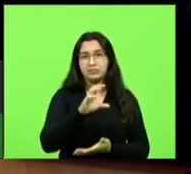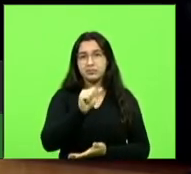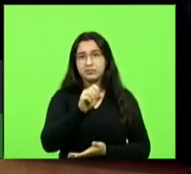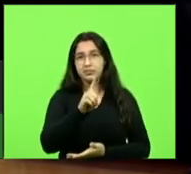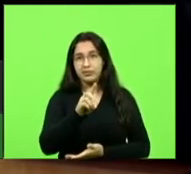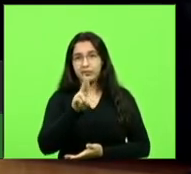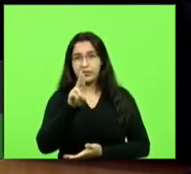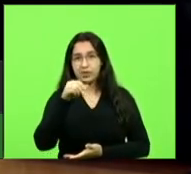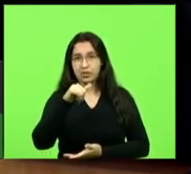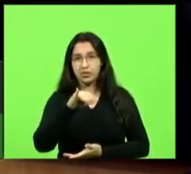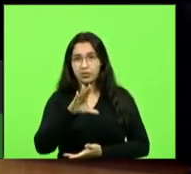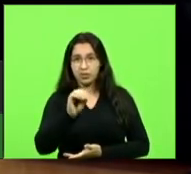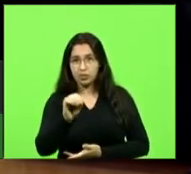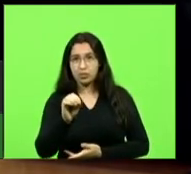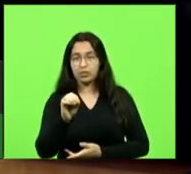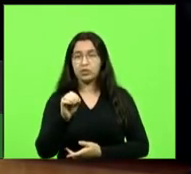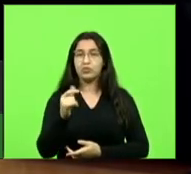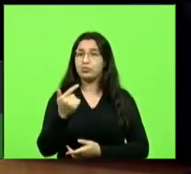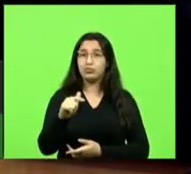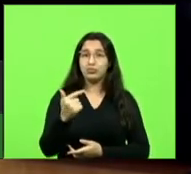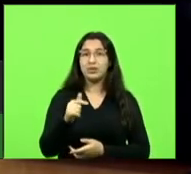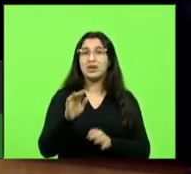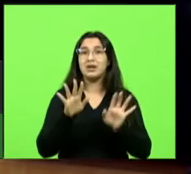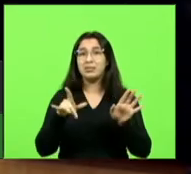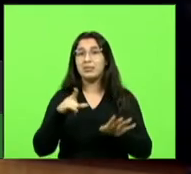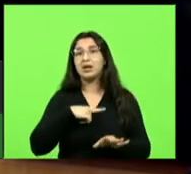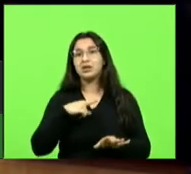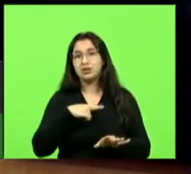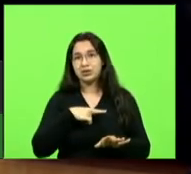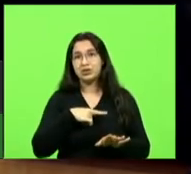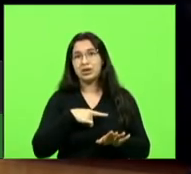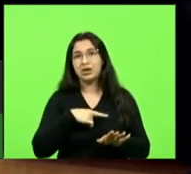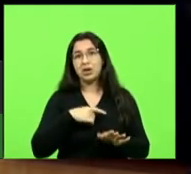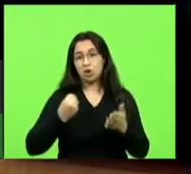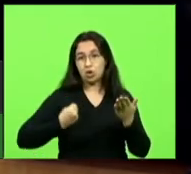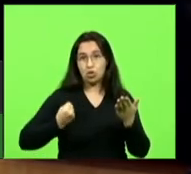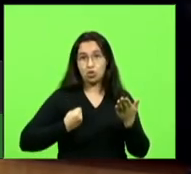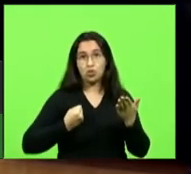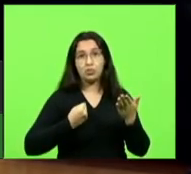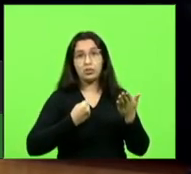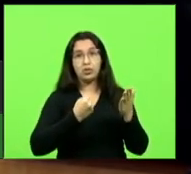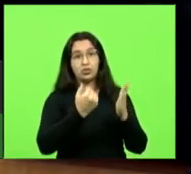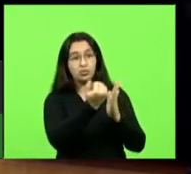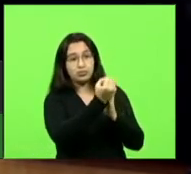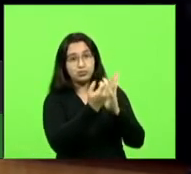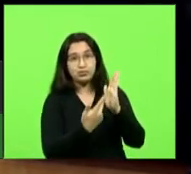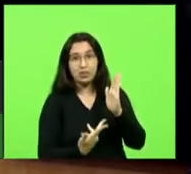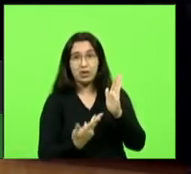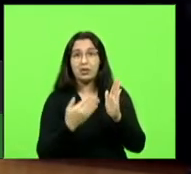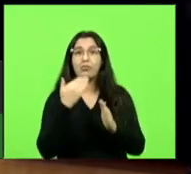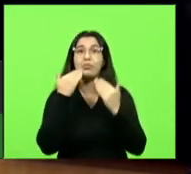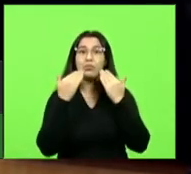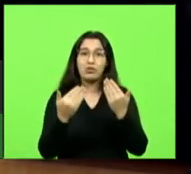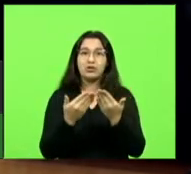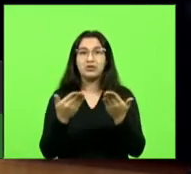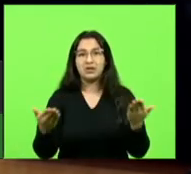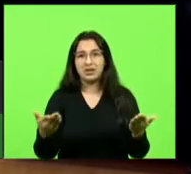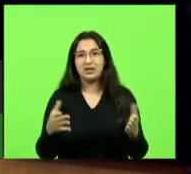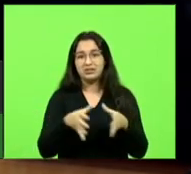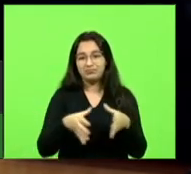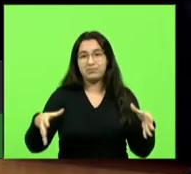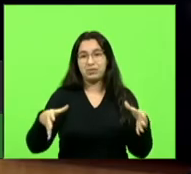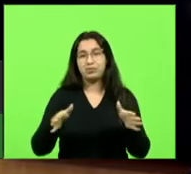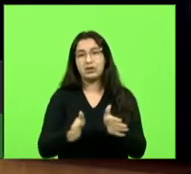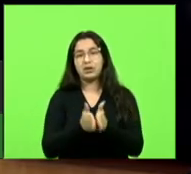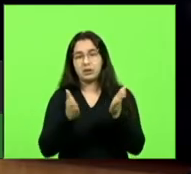Estado, mas nós temos uma receita crescente. Então, fazer justiça com os mais pobres